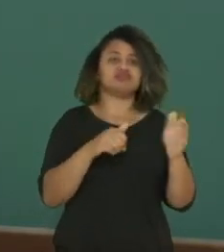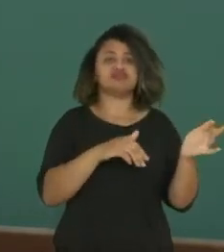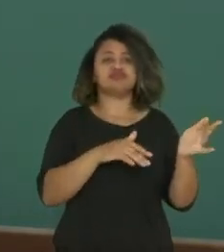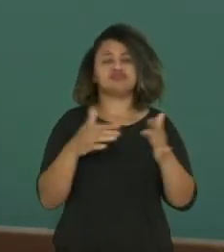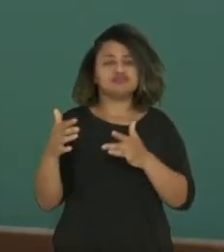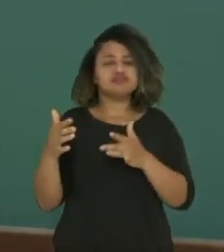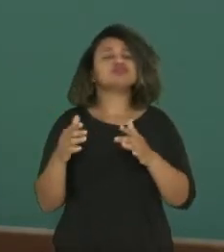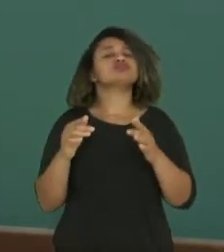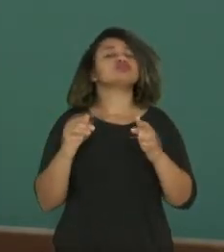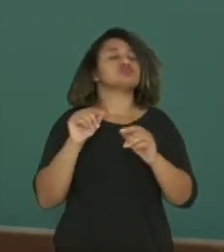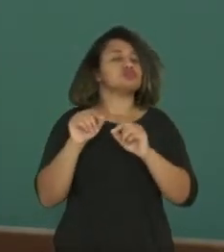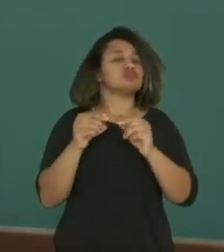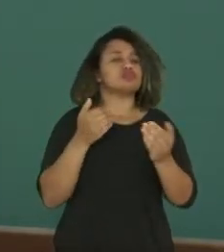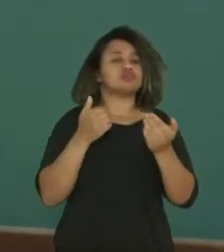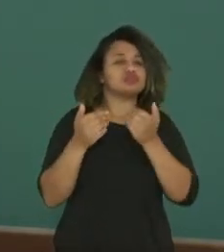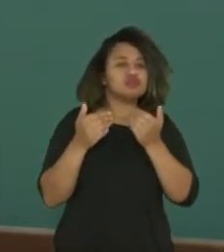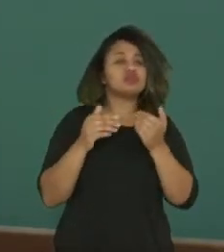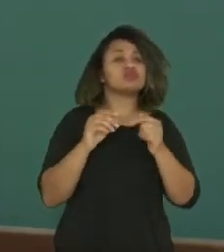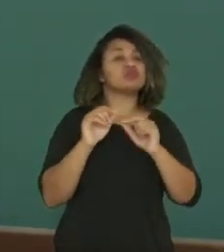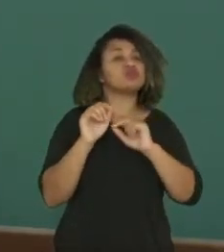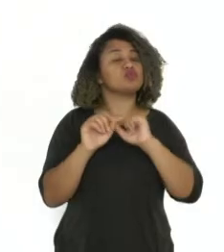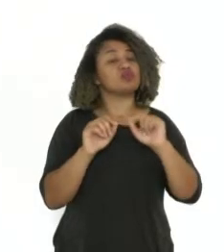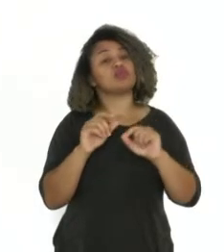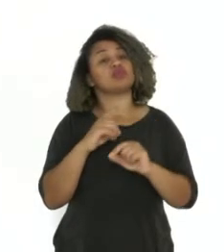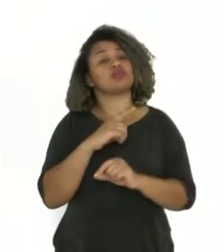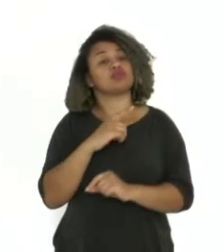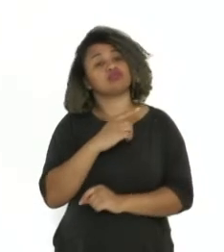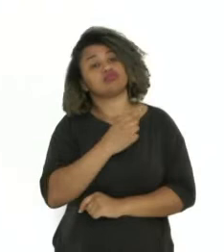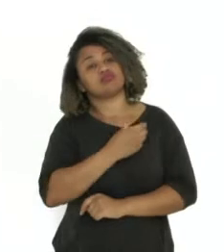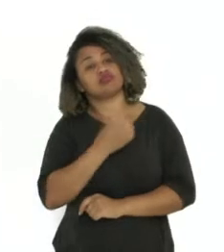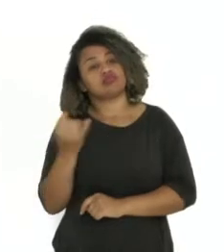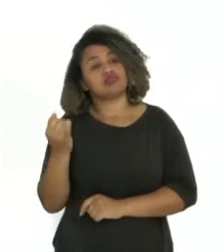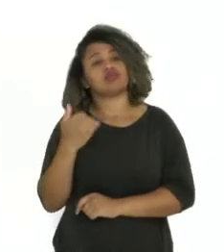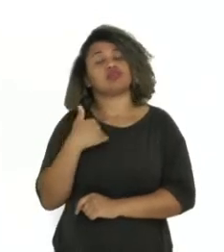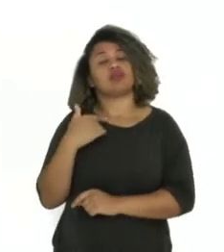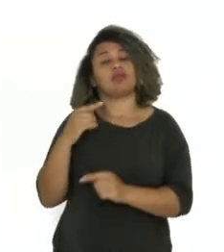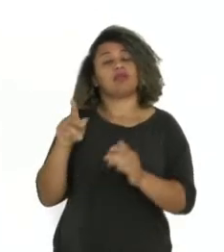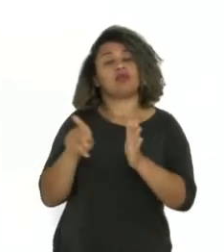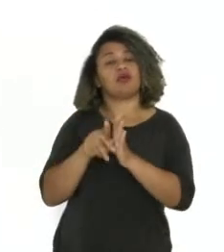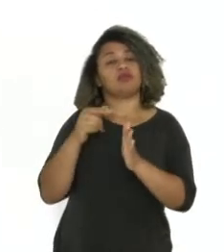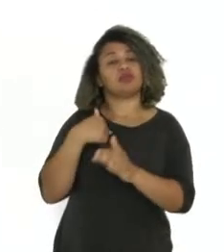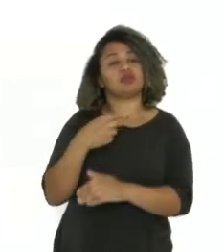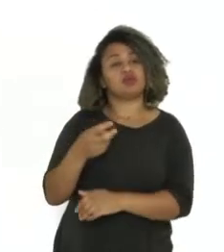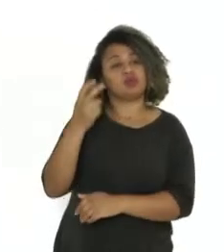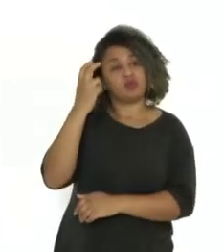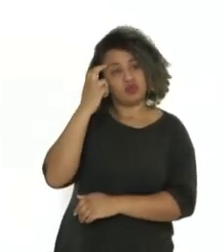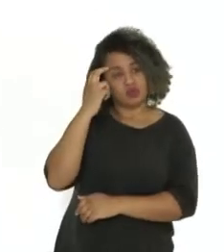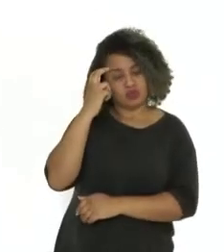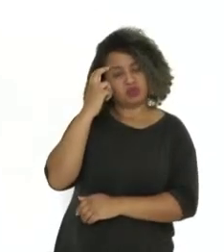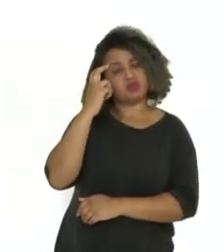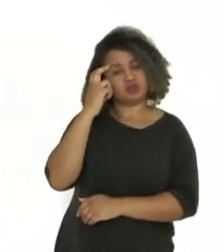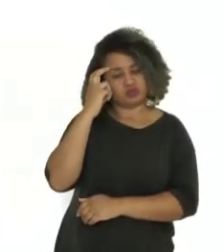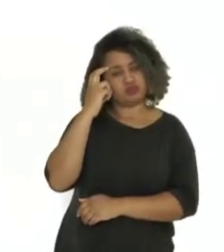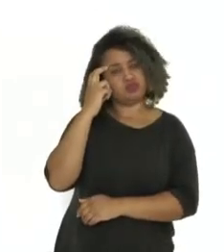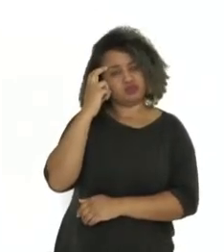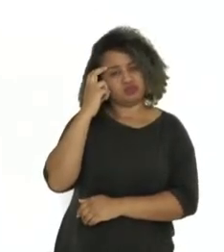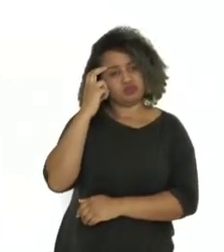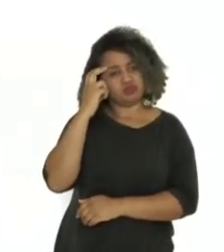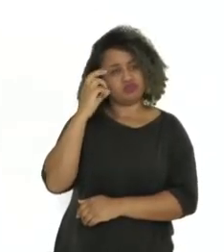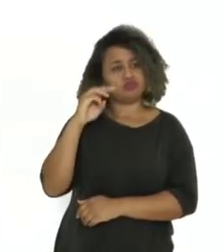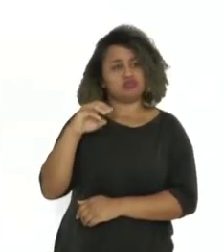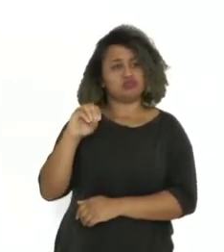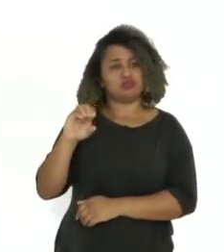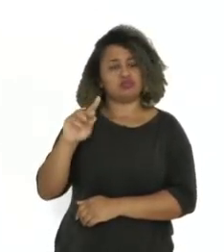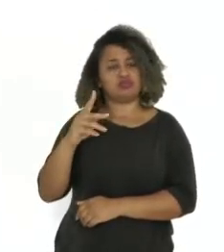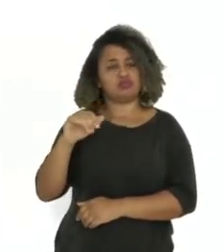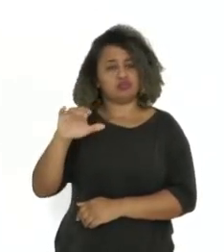del ceviche, e uma de eles señala que el ceviche provém de la cultura motica, tá? Então um